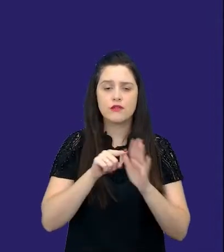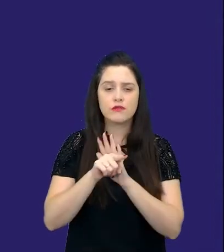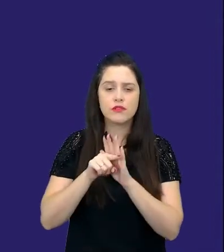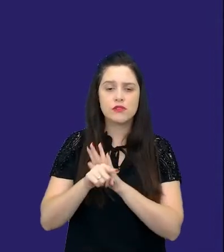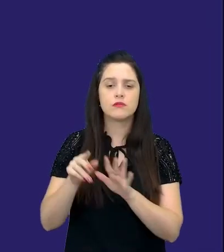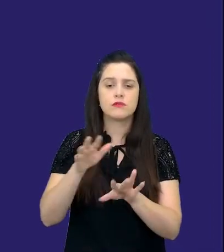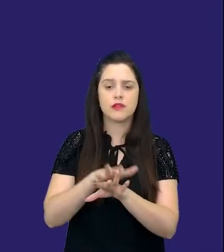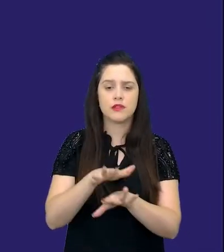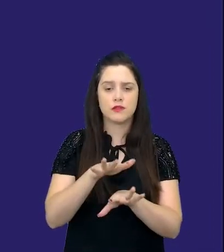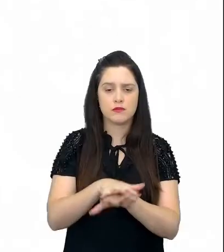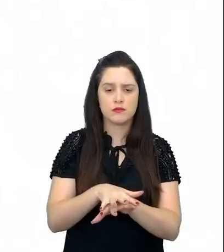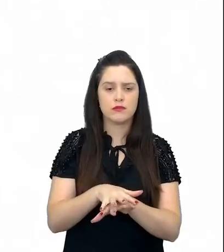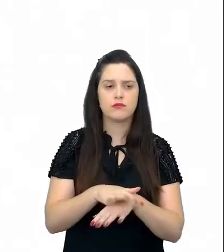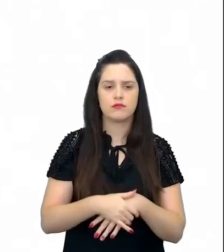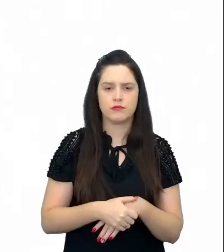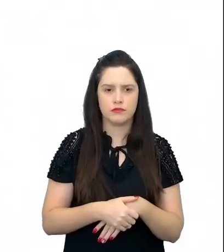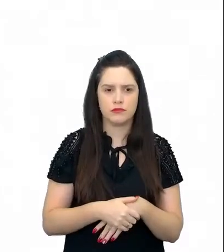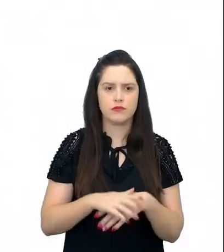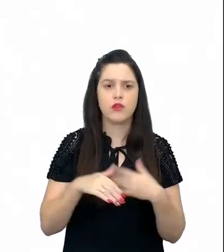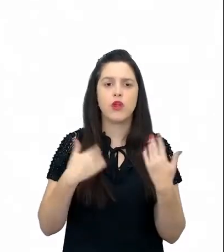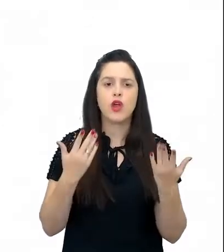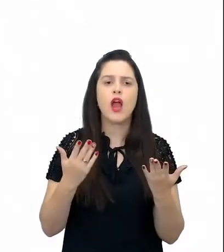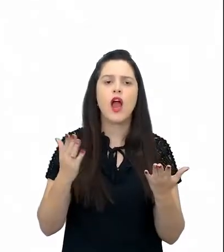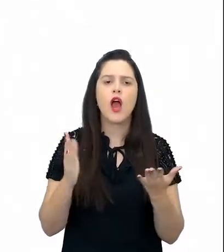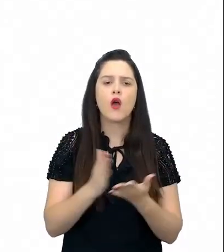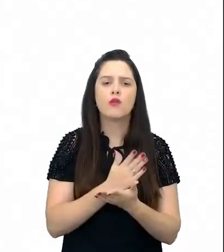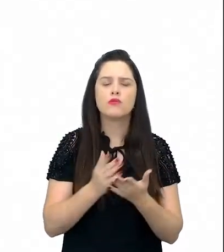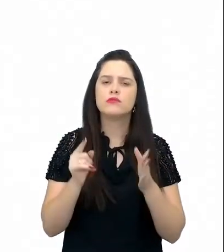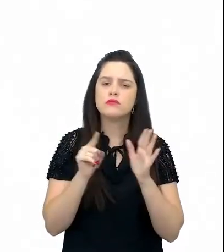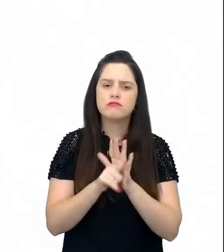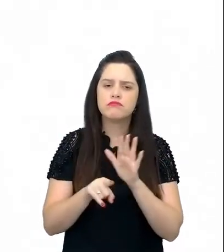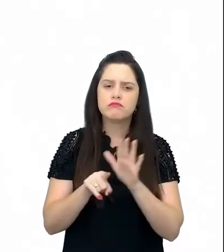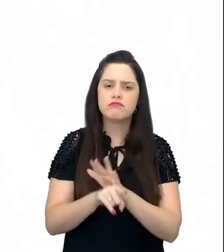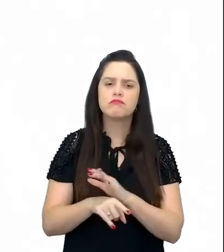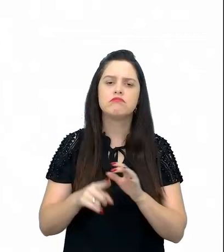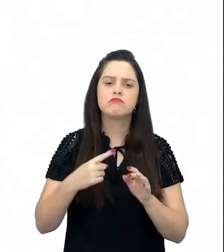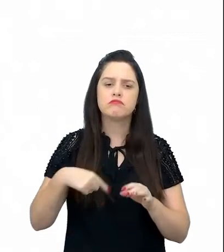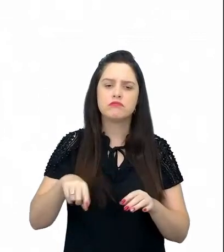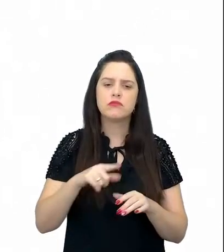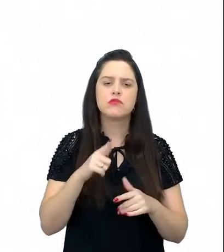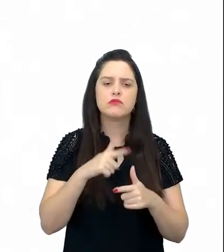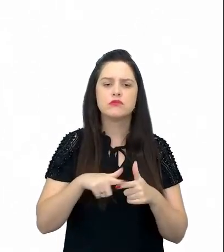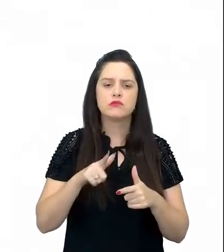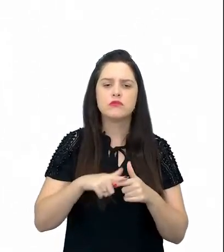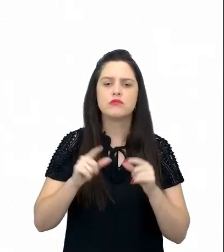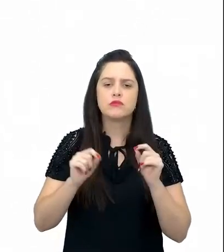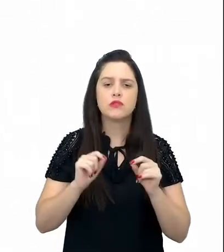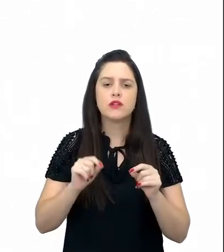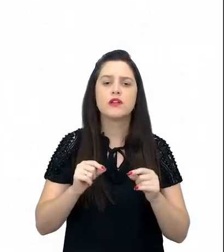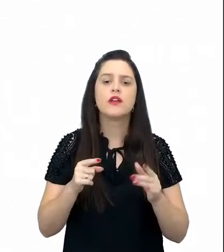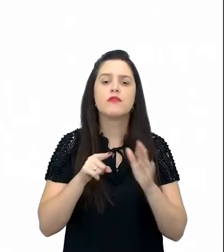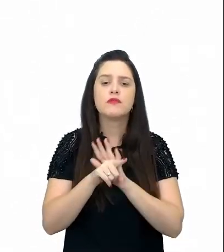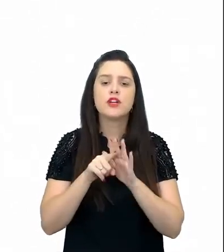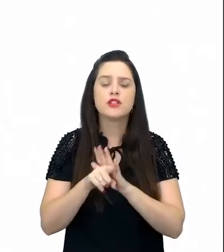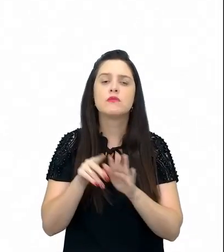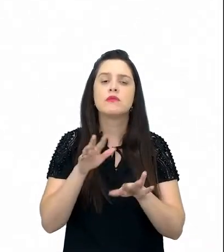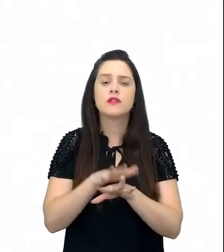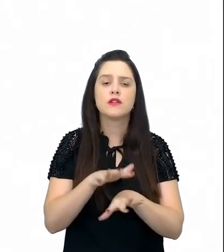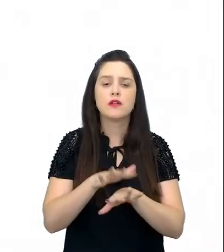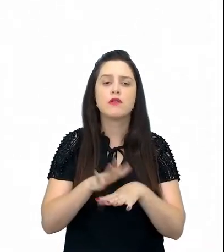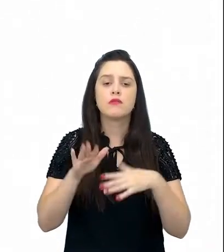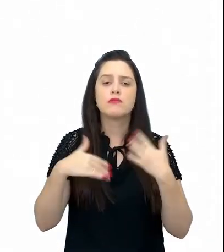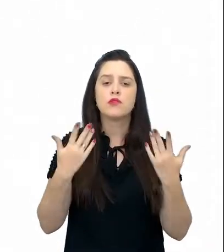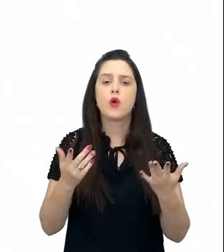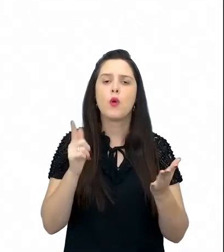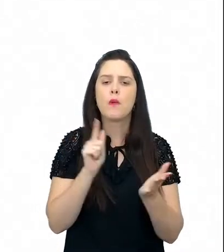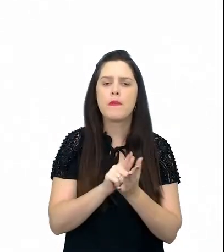matemática. Bom, então, quais são alguns dos questionamentos que podem surgir quando nós falamos dessa investigação matemática? Qual é o papel